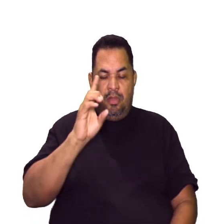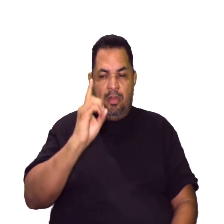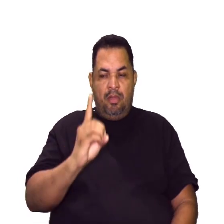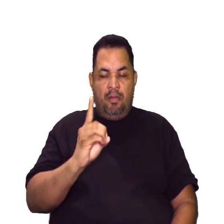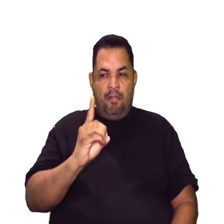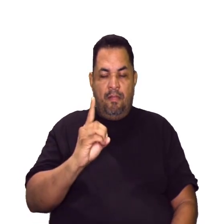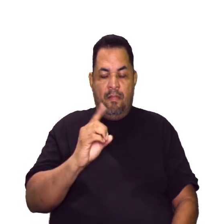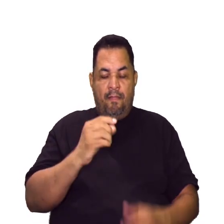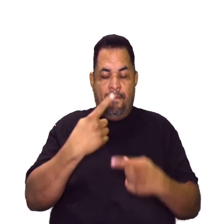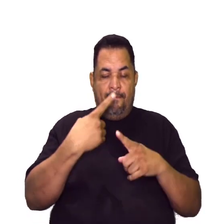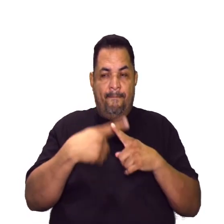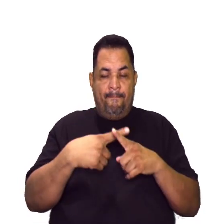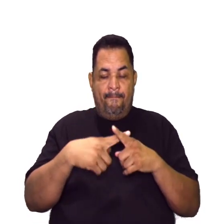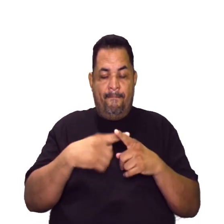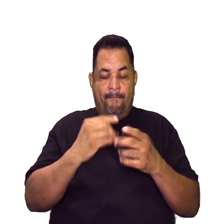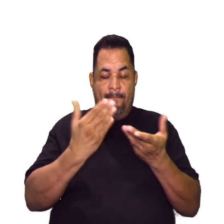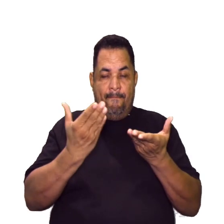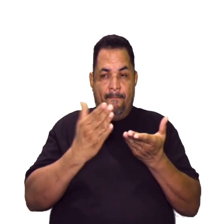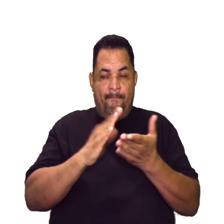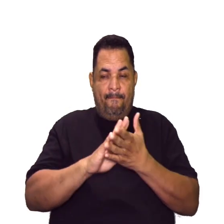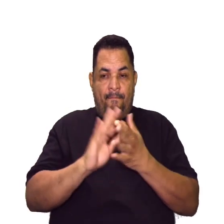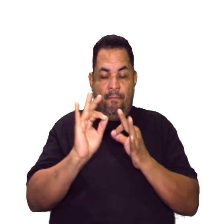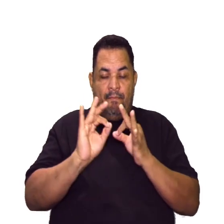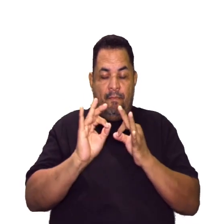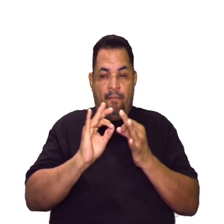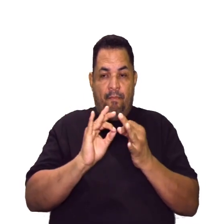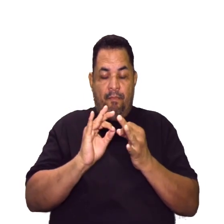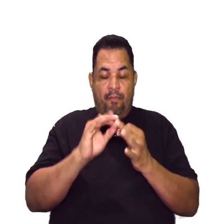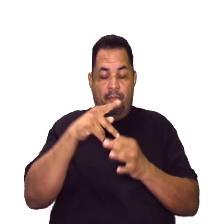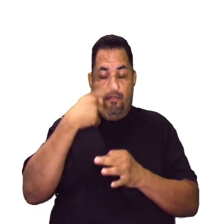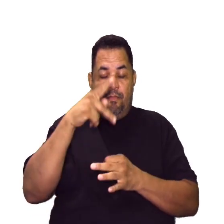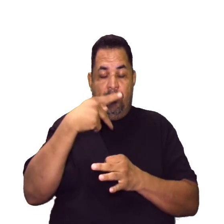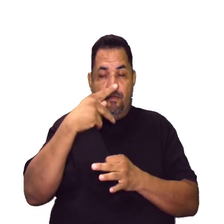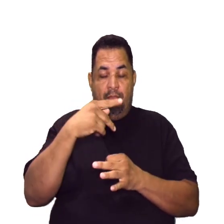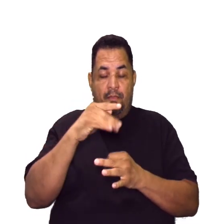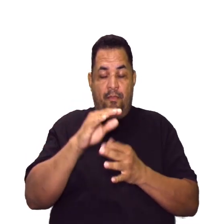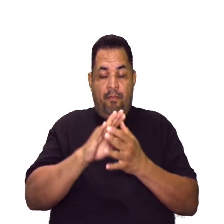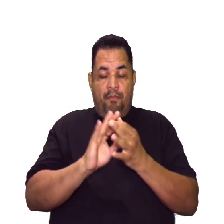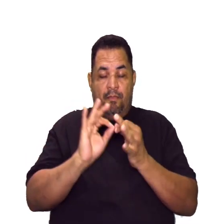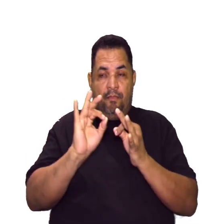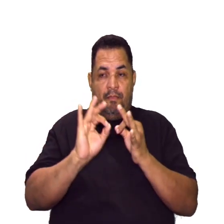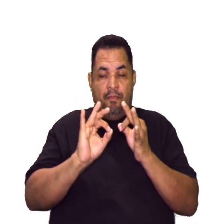D, é porque você está dizendo que